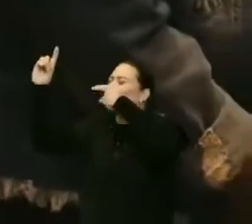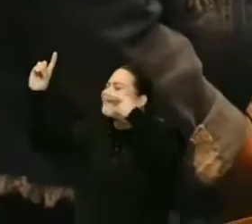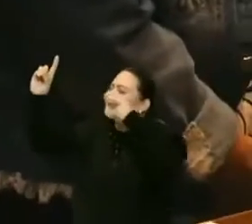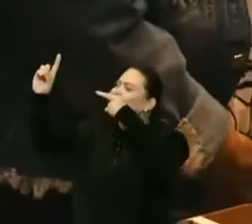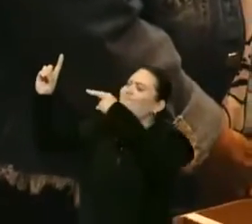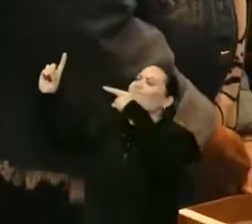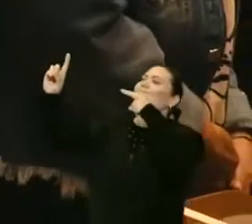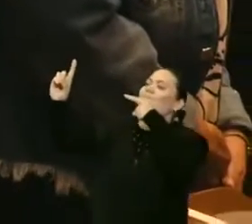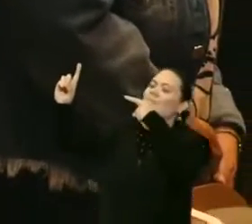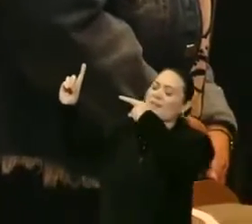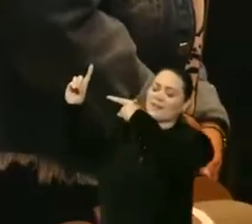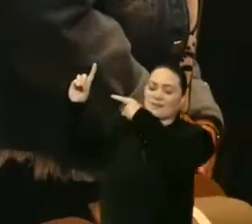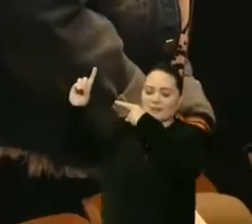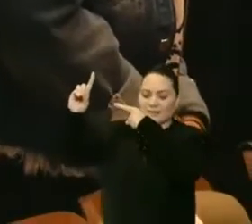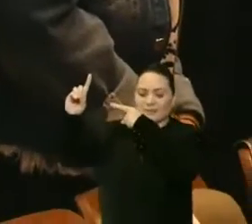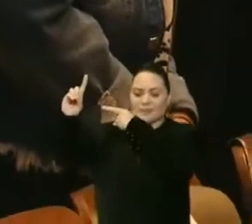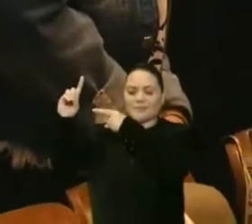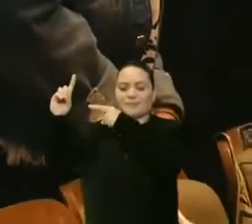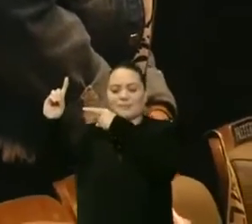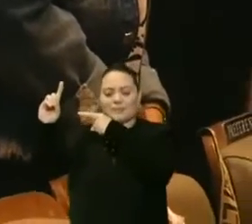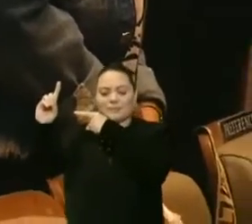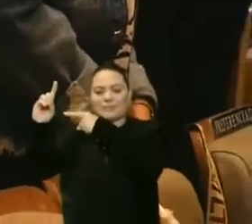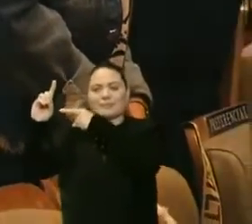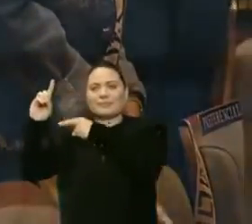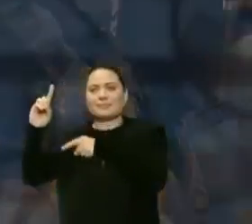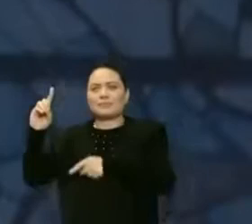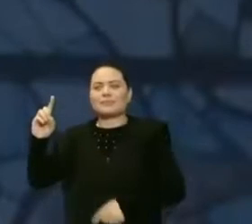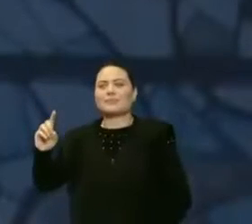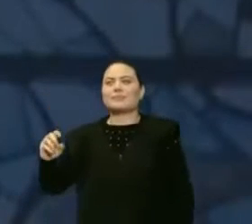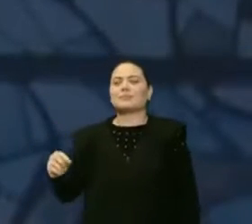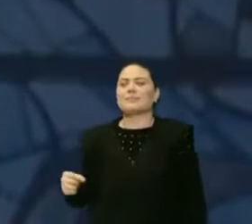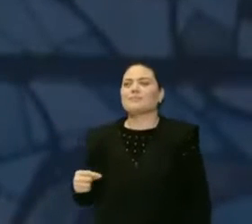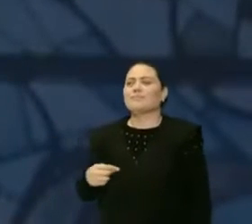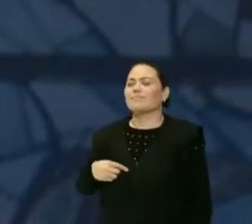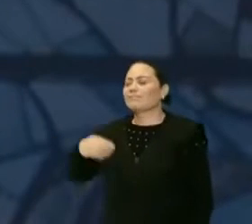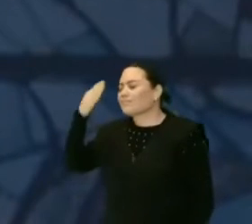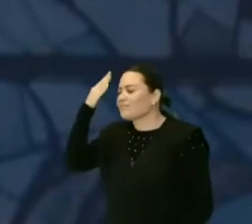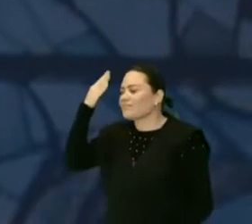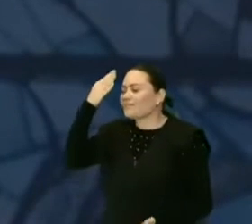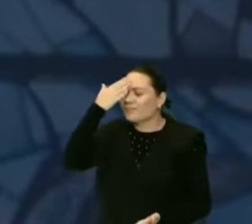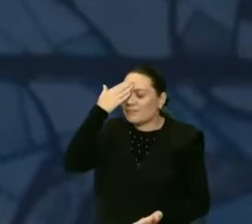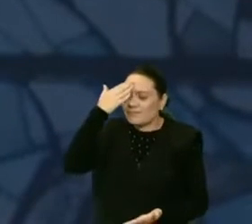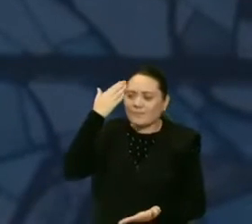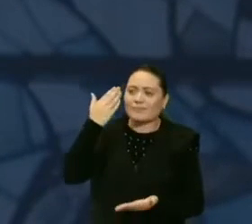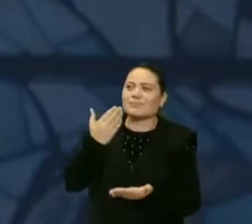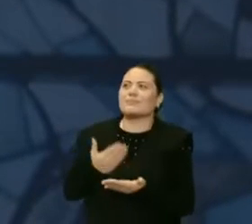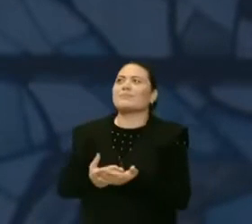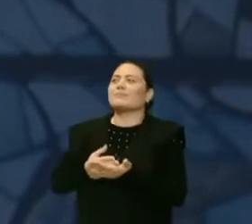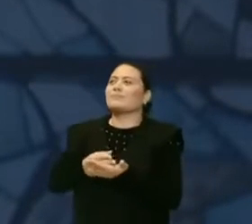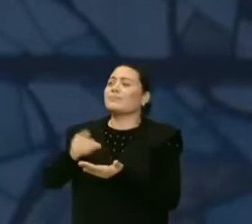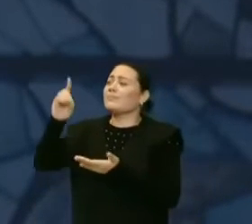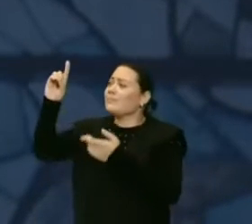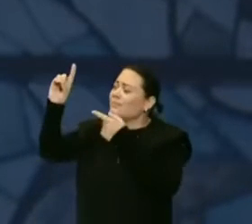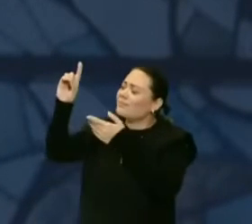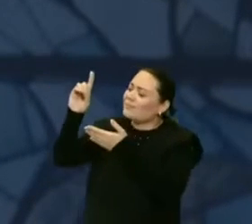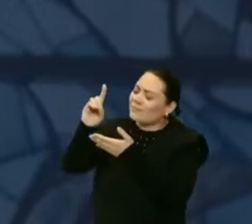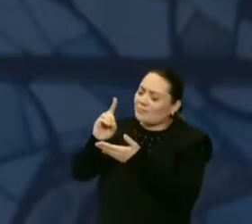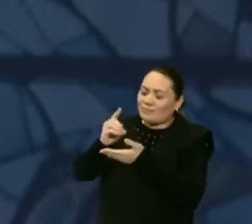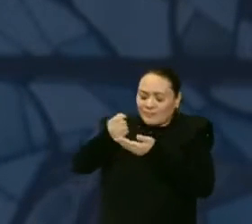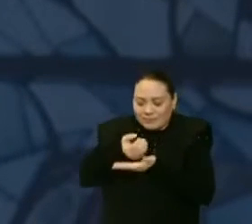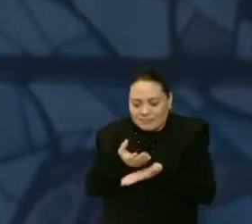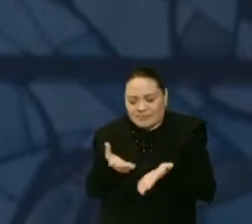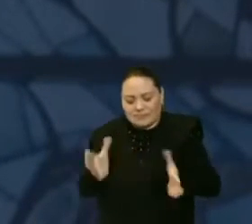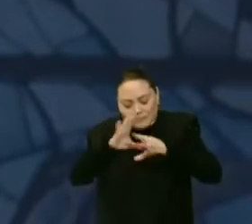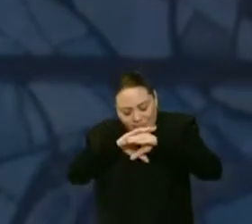Confio em ti. Declare: creio que